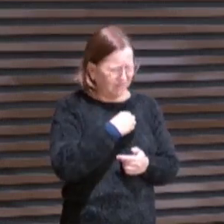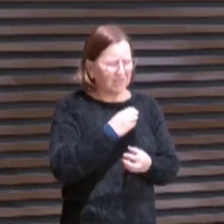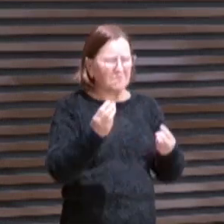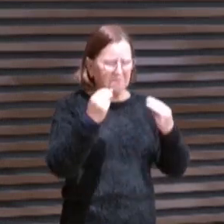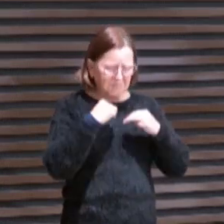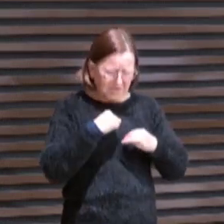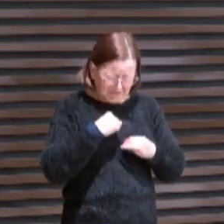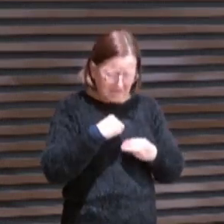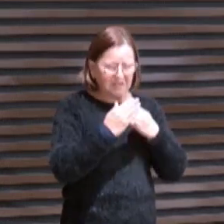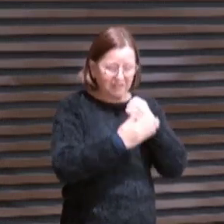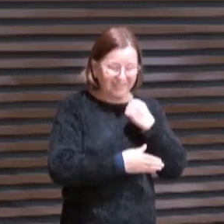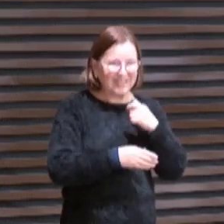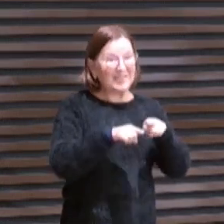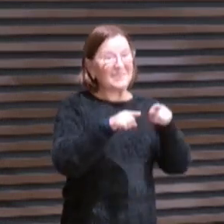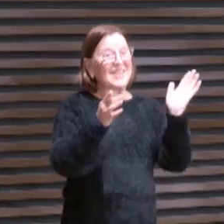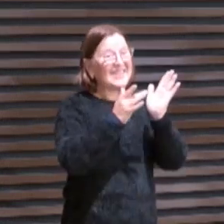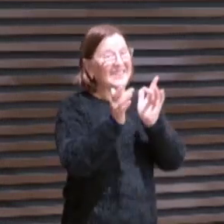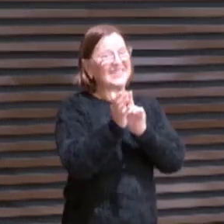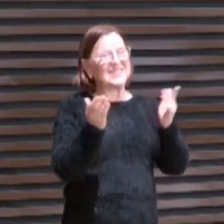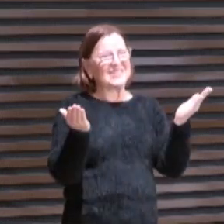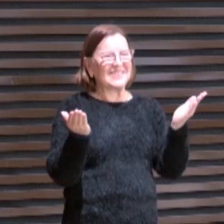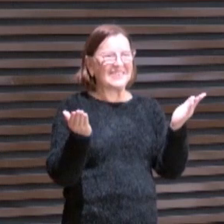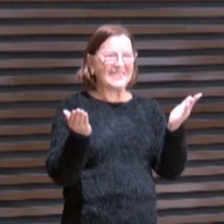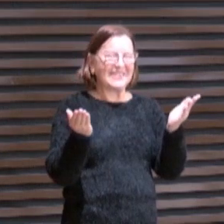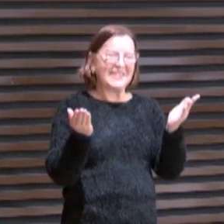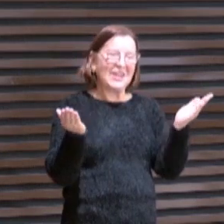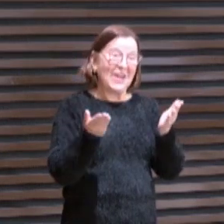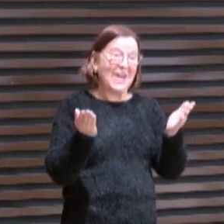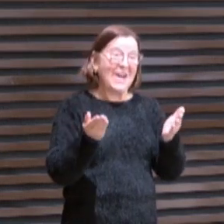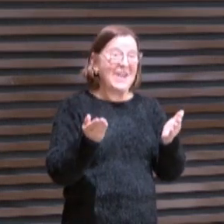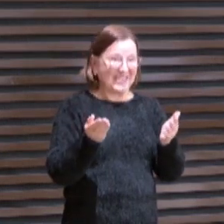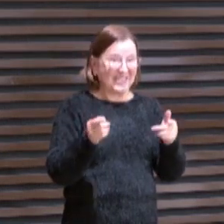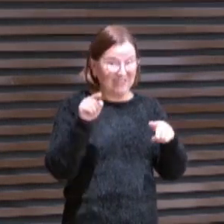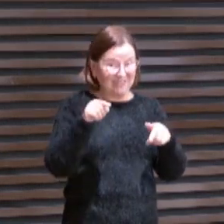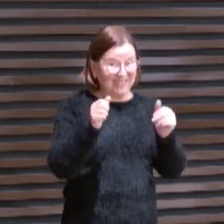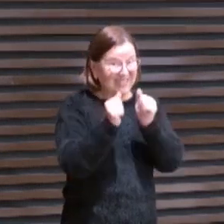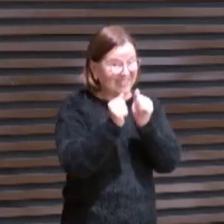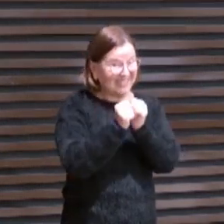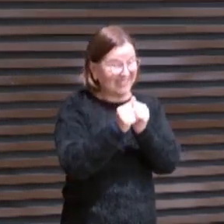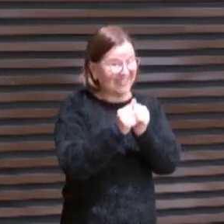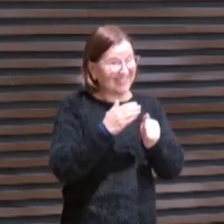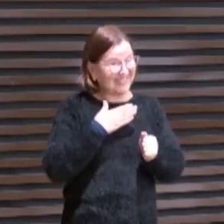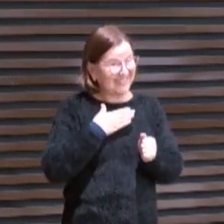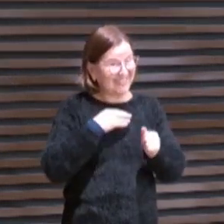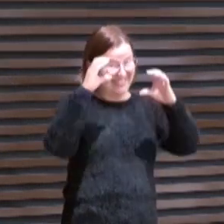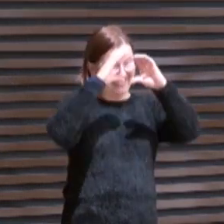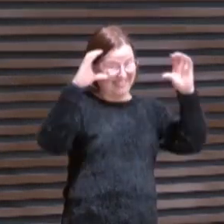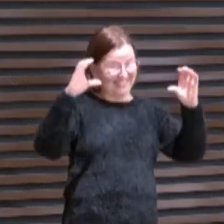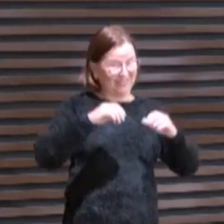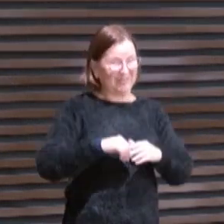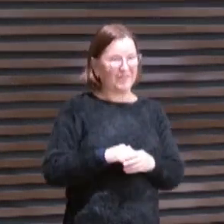mesmo, estarás comigo no paraíso. Mesmo que você não tenha que morrer